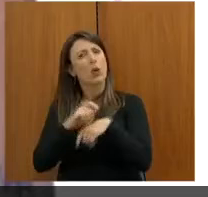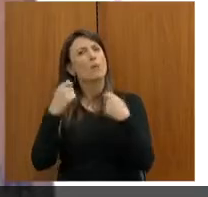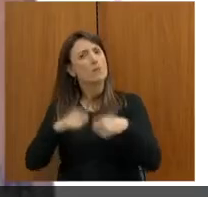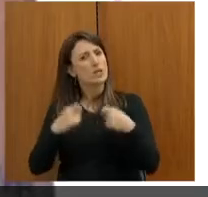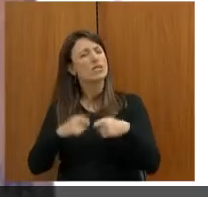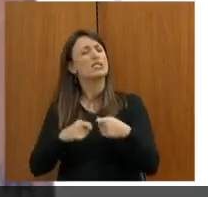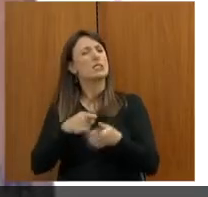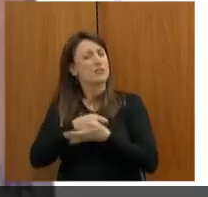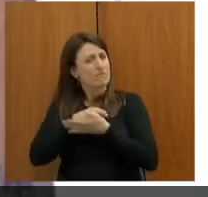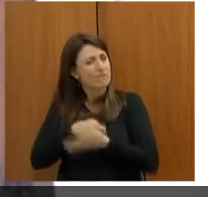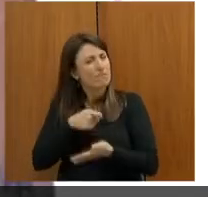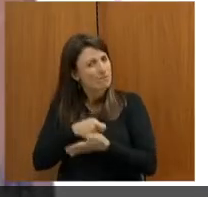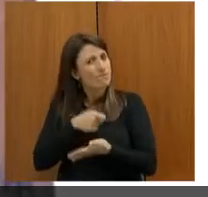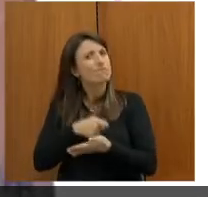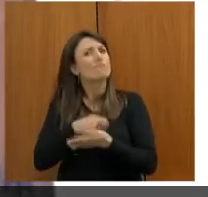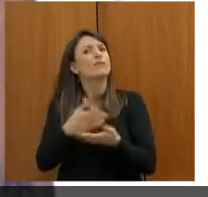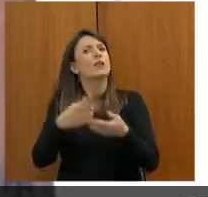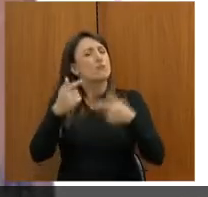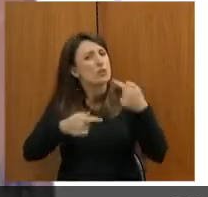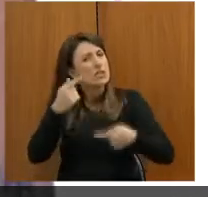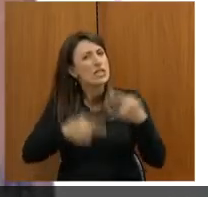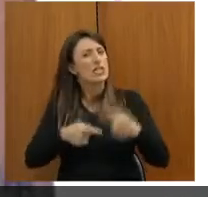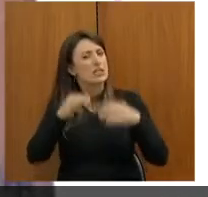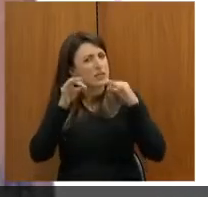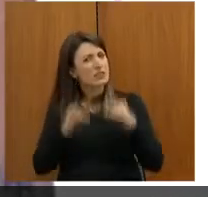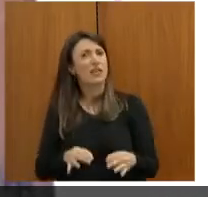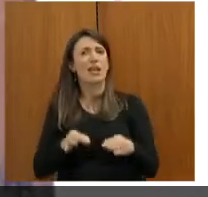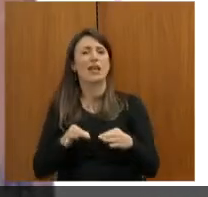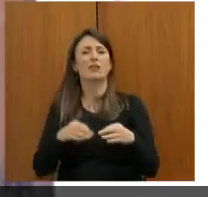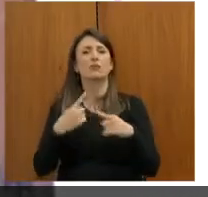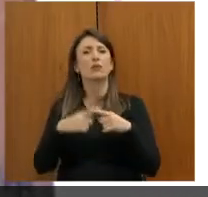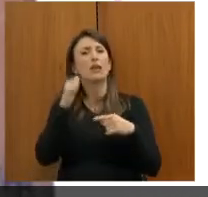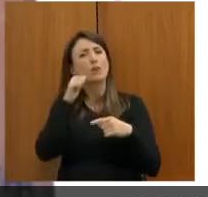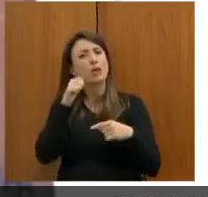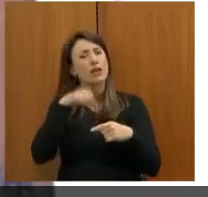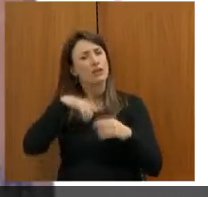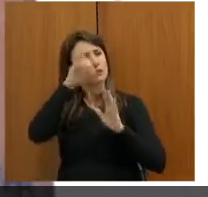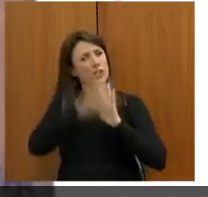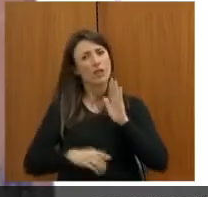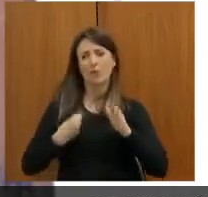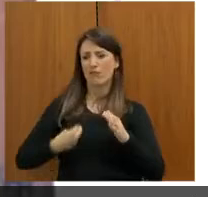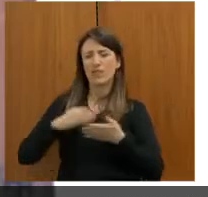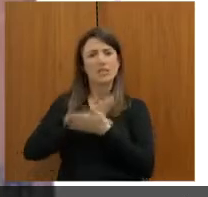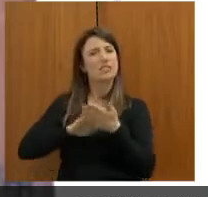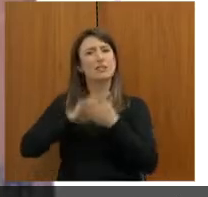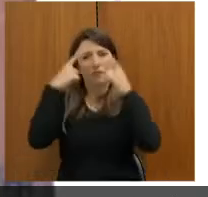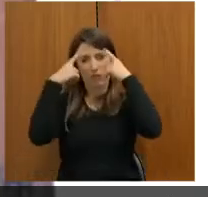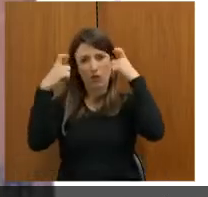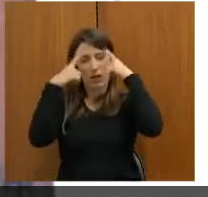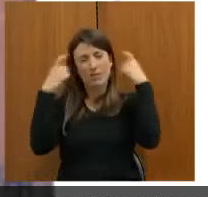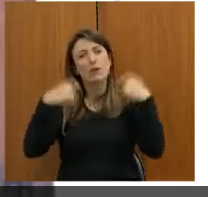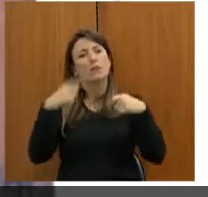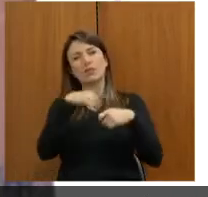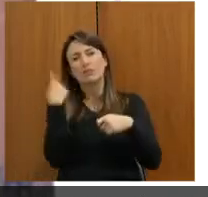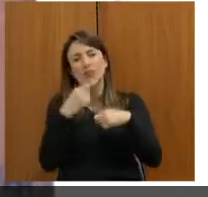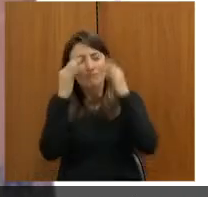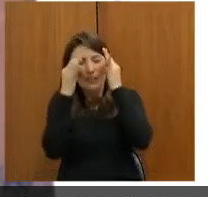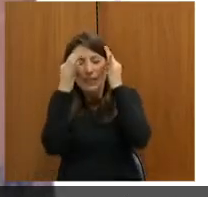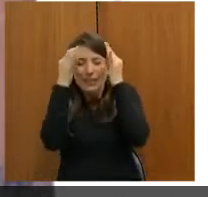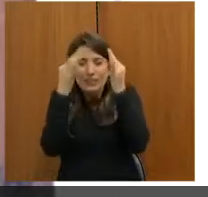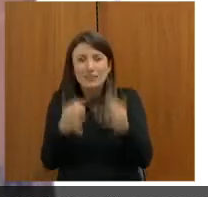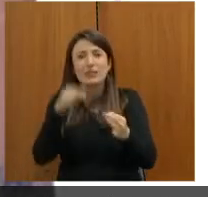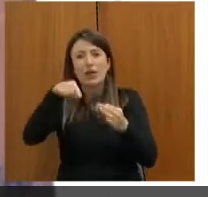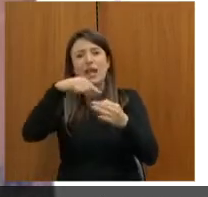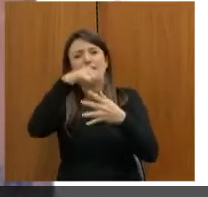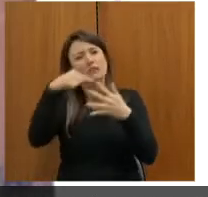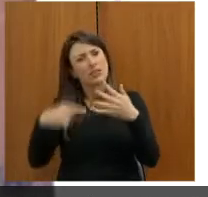para a gente assegurar essas mulheres Uma vida sem violência e tal é mais mesmo esse com amor da gente olhar para essas questões e